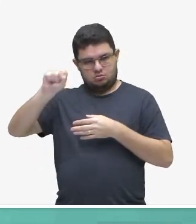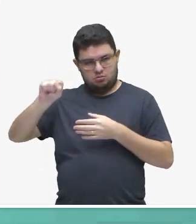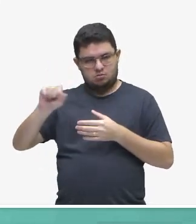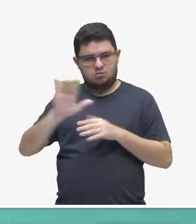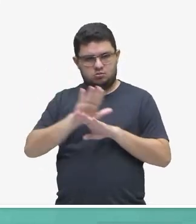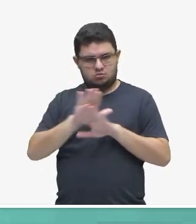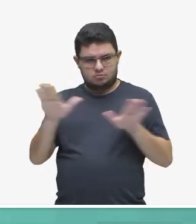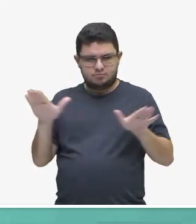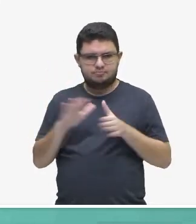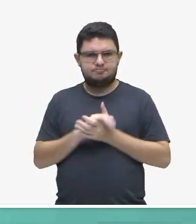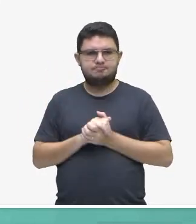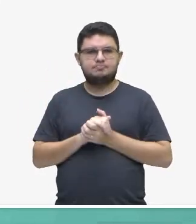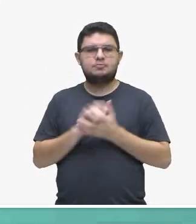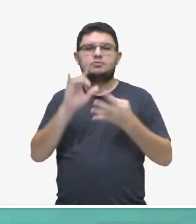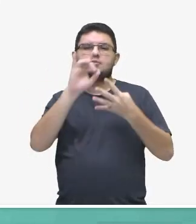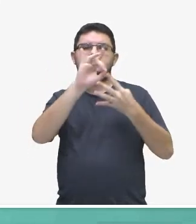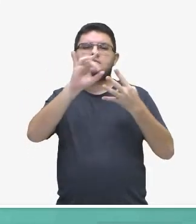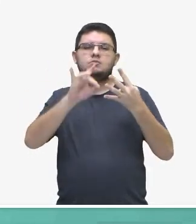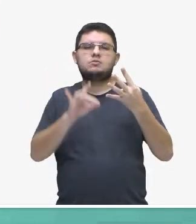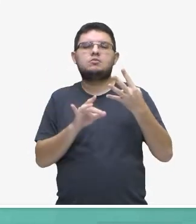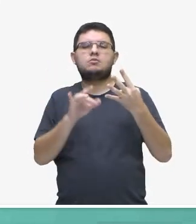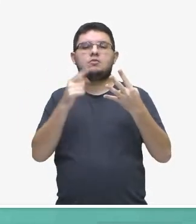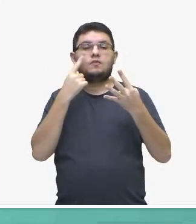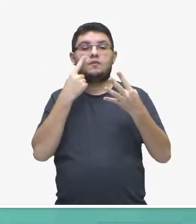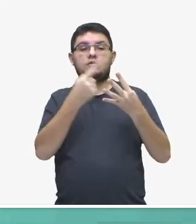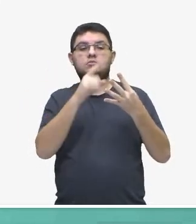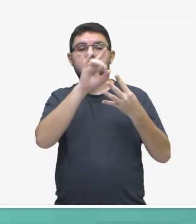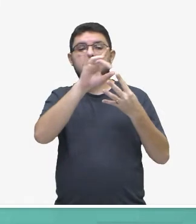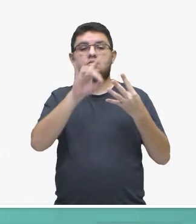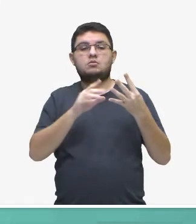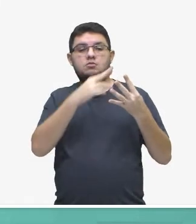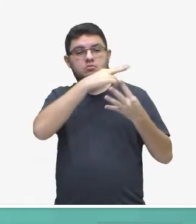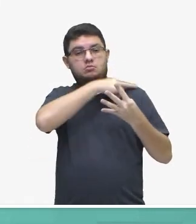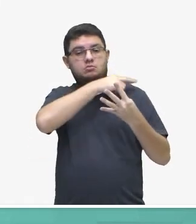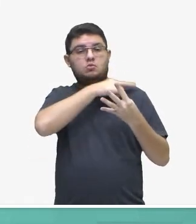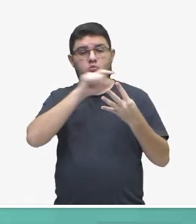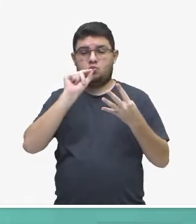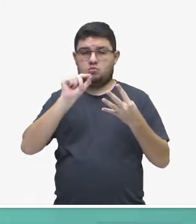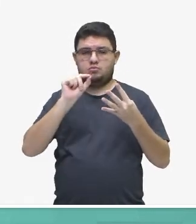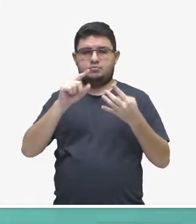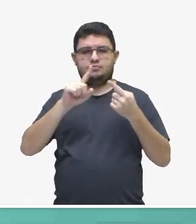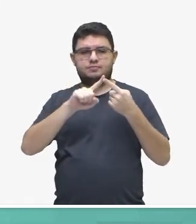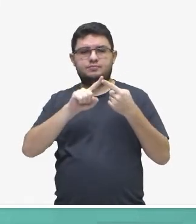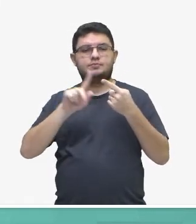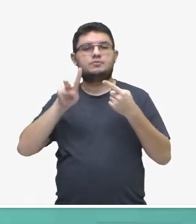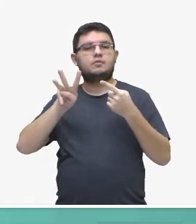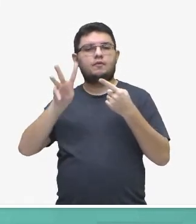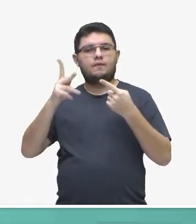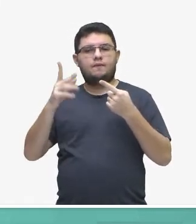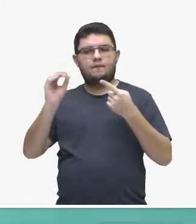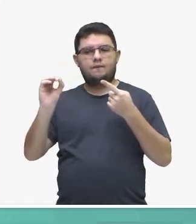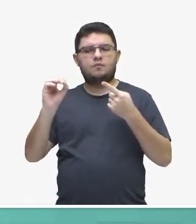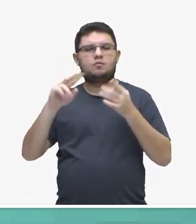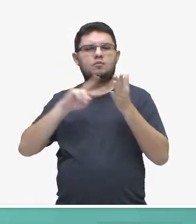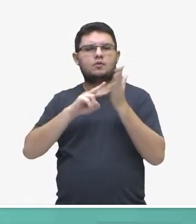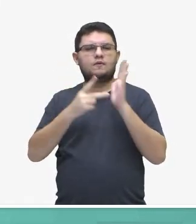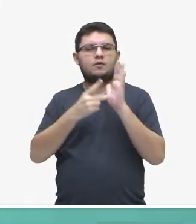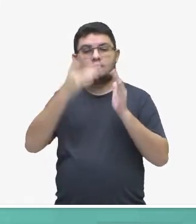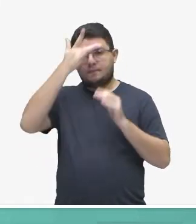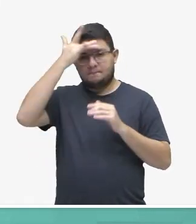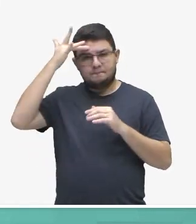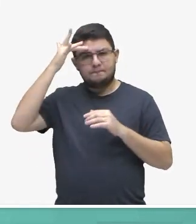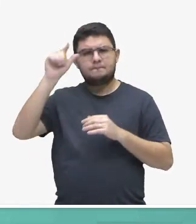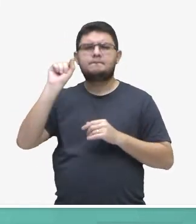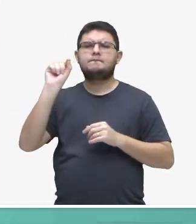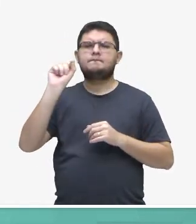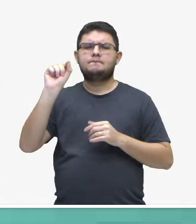vamos entender a função de cada uma delas. Eu tenho a primeira, que é o who, né? O who que quer dizer quem. Então, eu vou